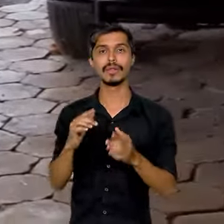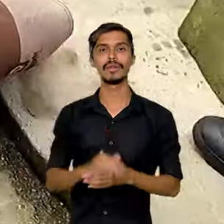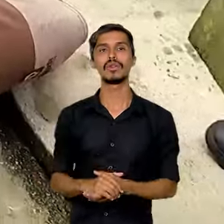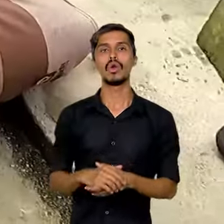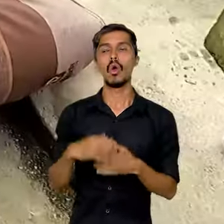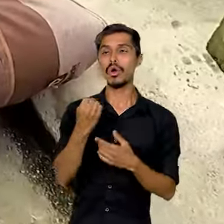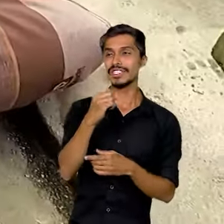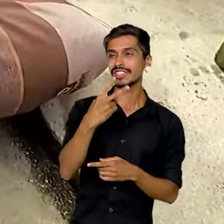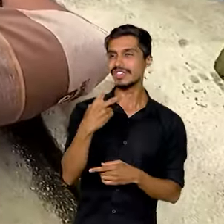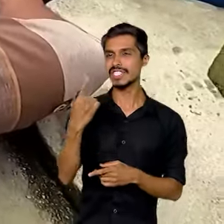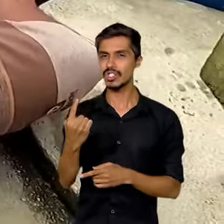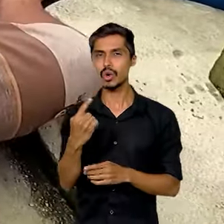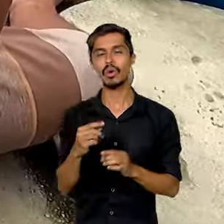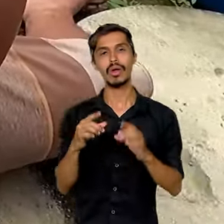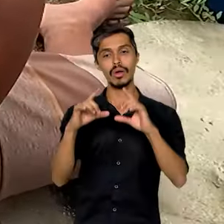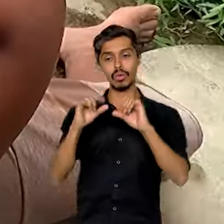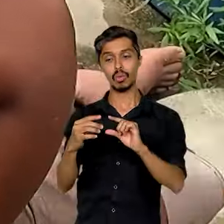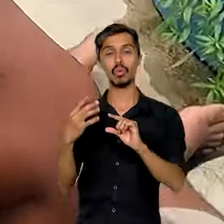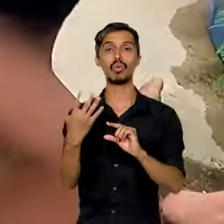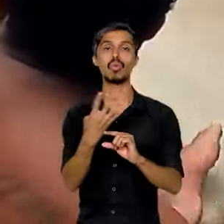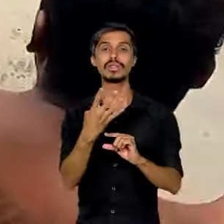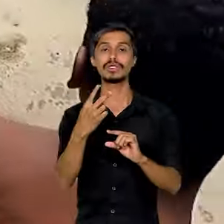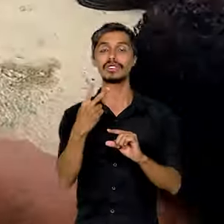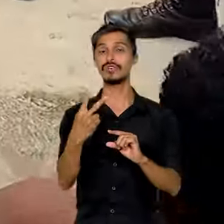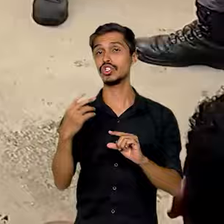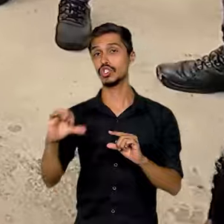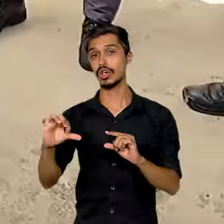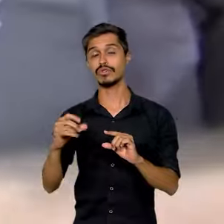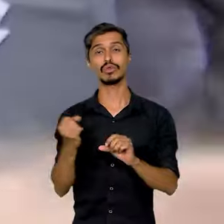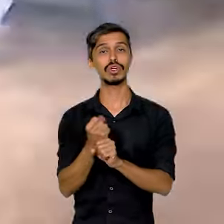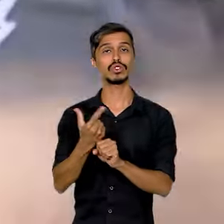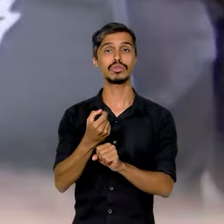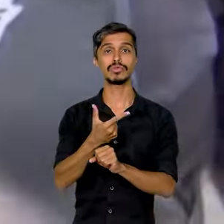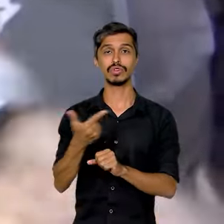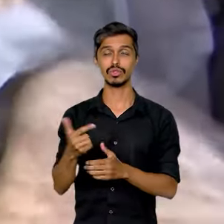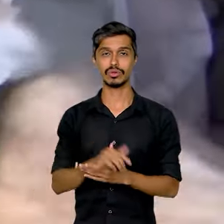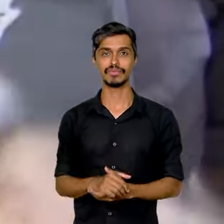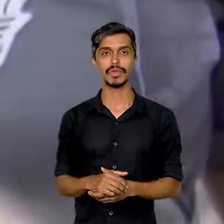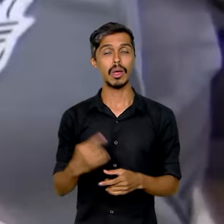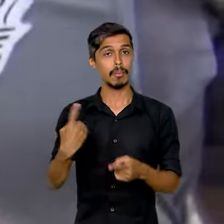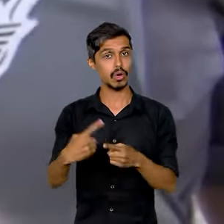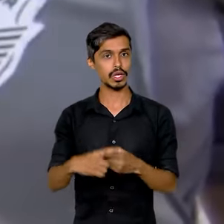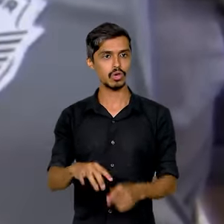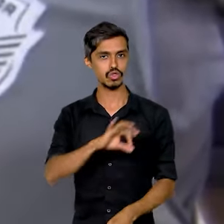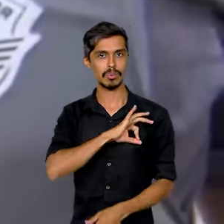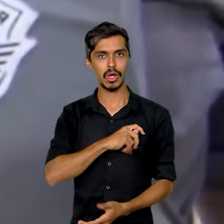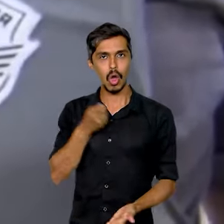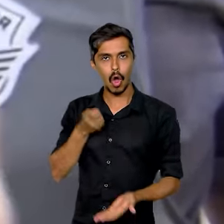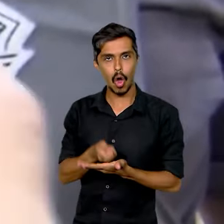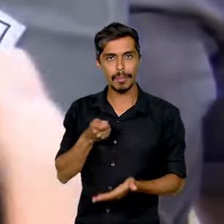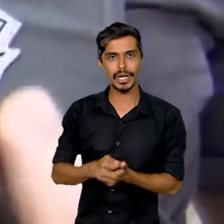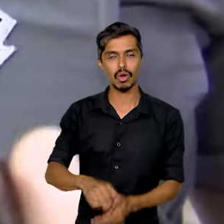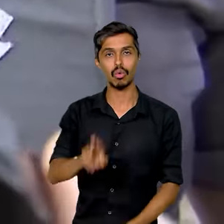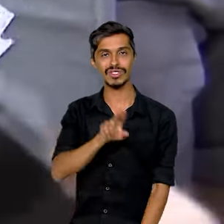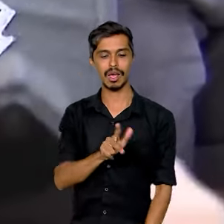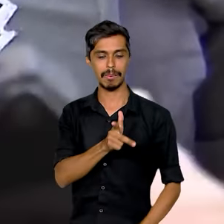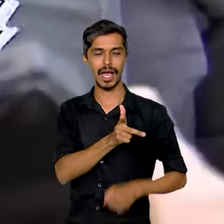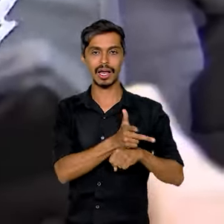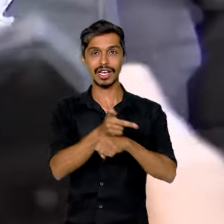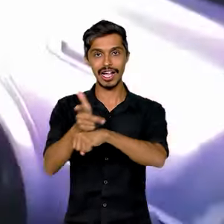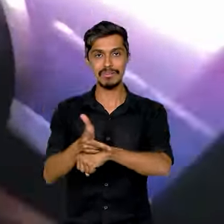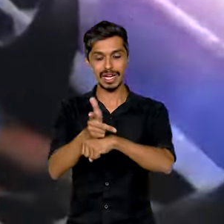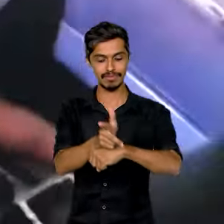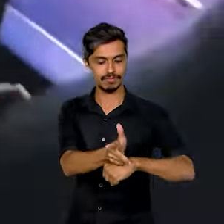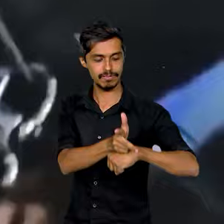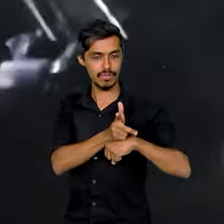para 419 em 2022. A partir do momento em que os policiais foram obrigados a usar uma câmera no